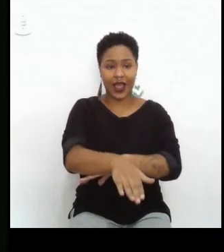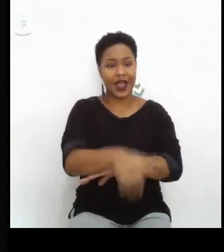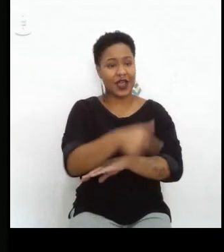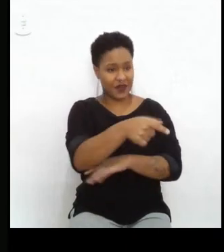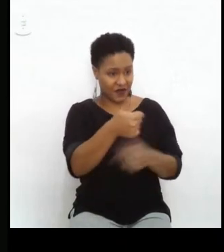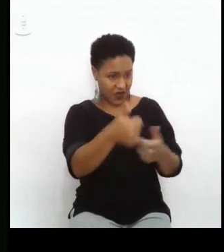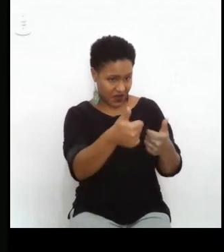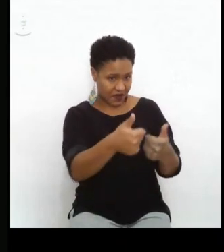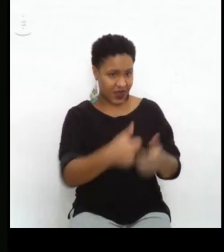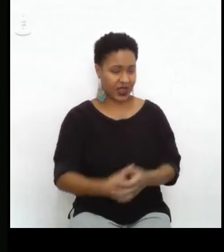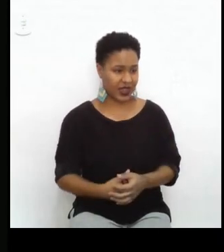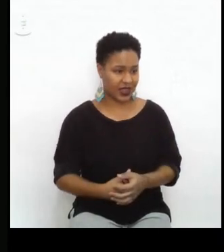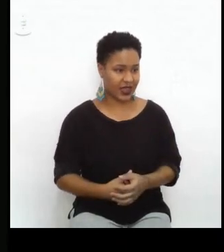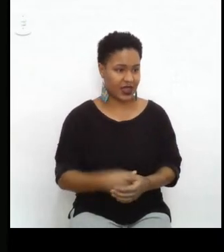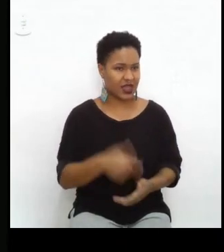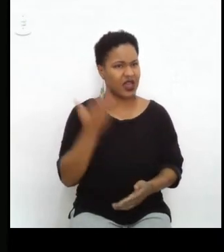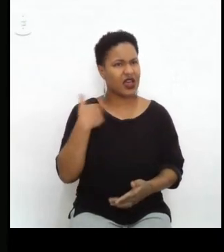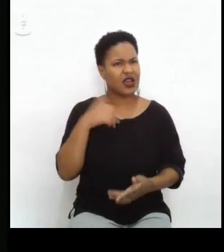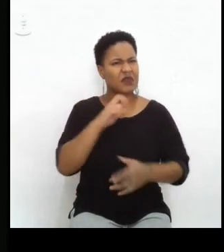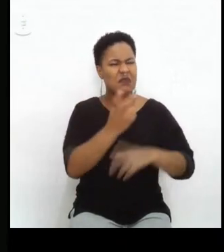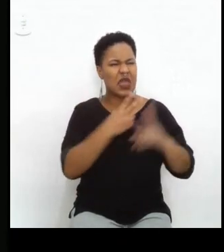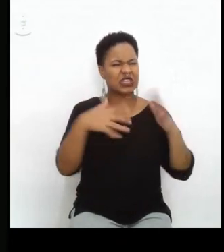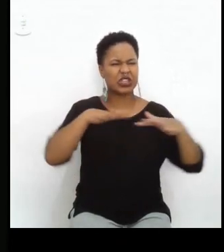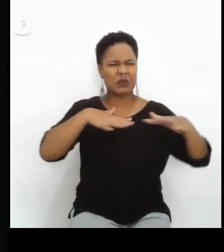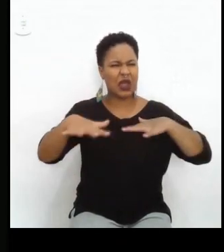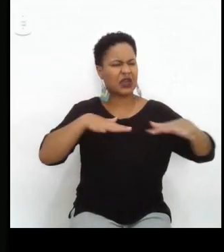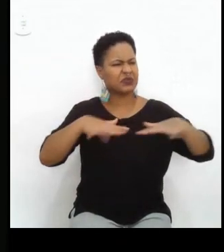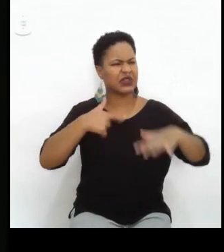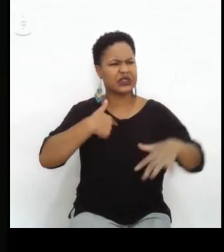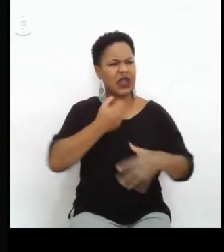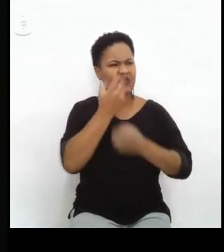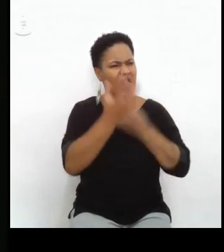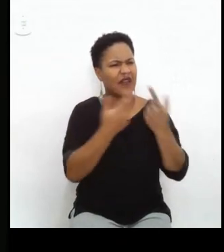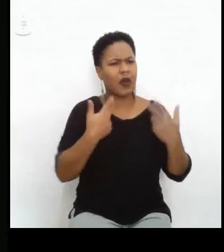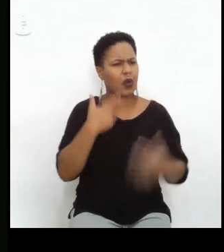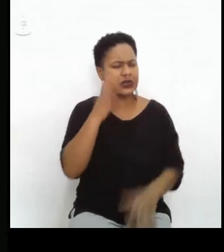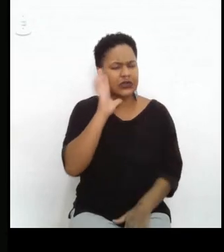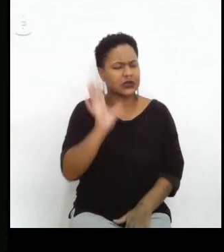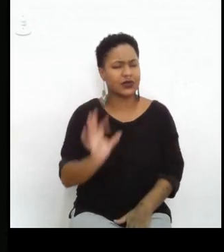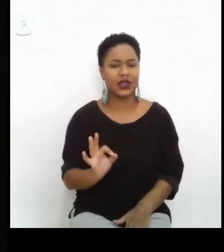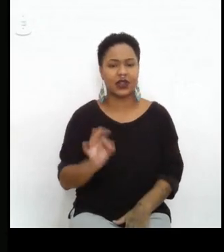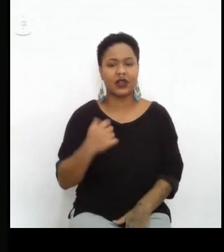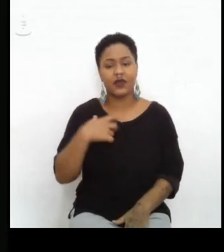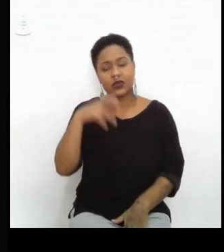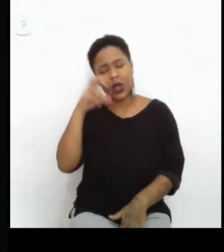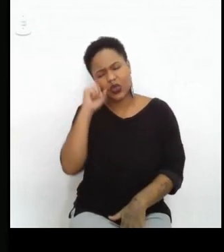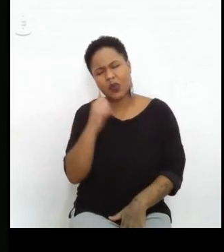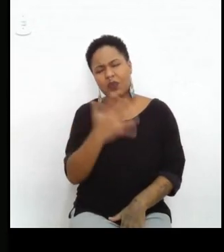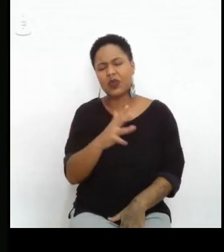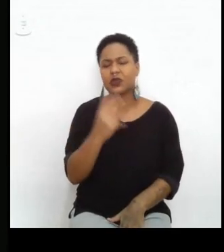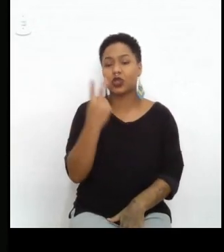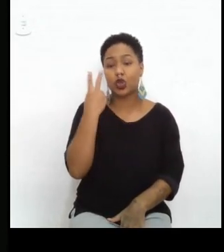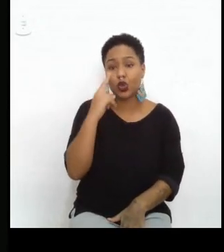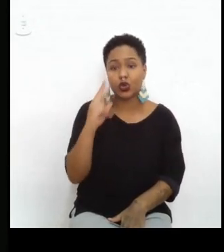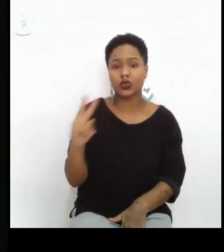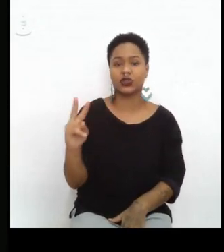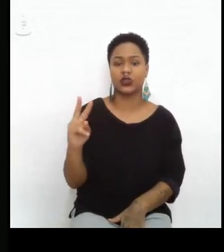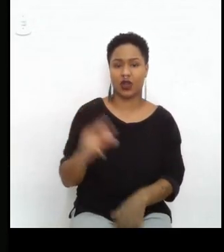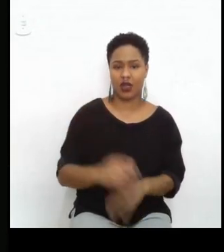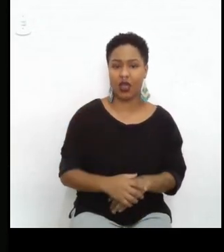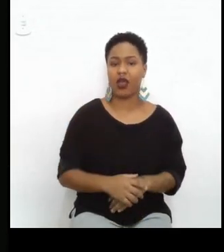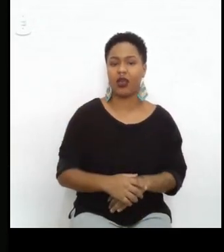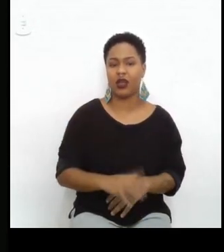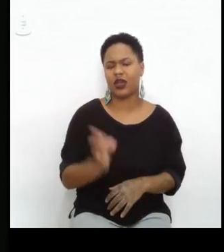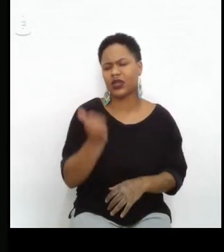esse me chamo muito falava umas coisas incompreensíveis você tá dormindo há praticamente dois dias a escusa